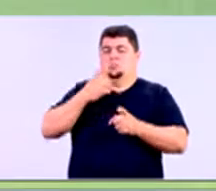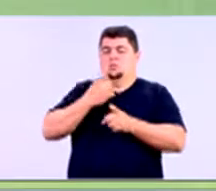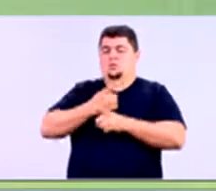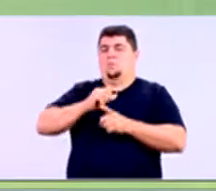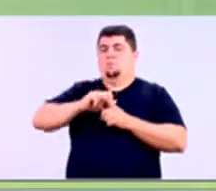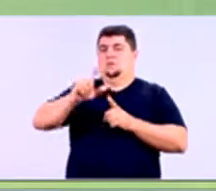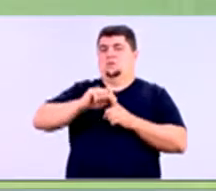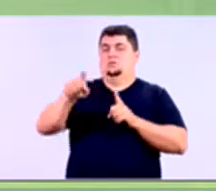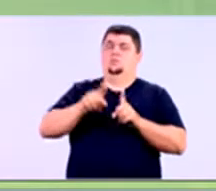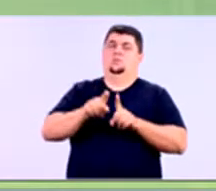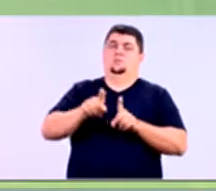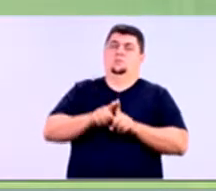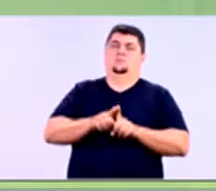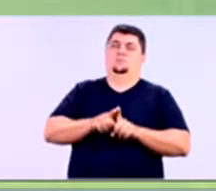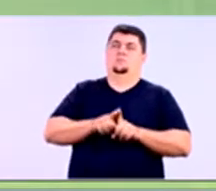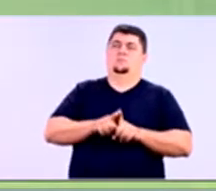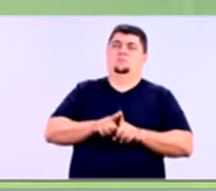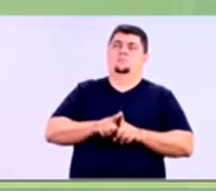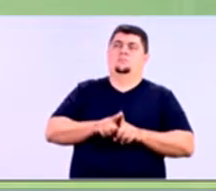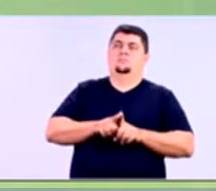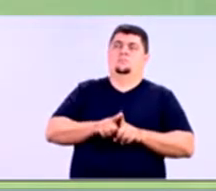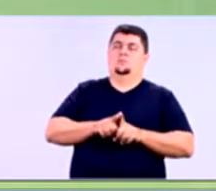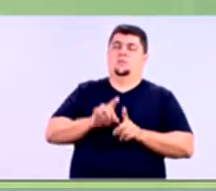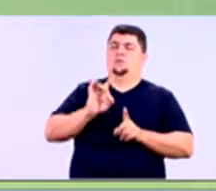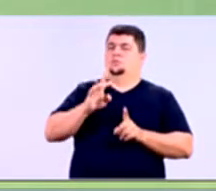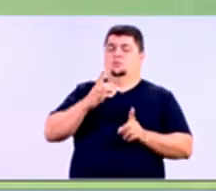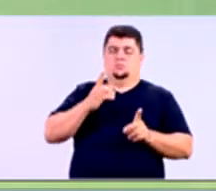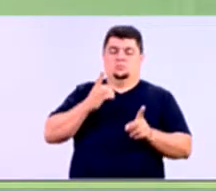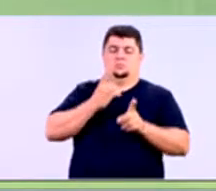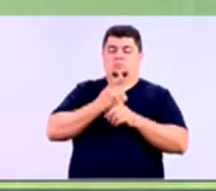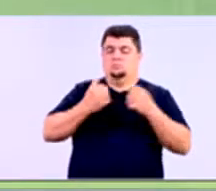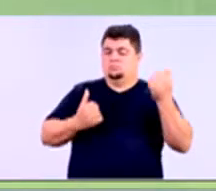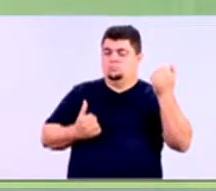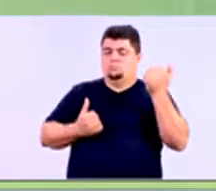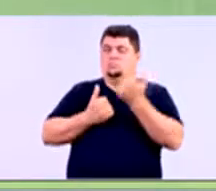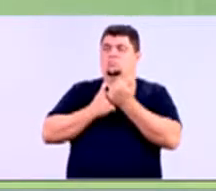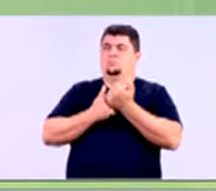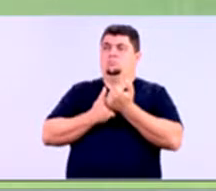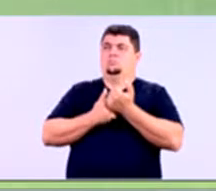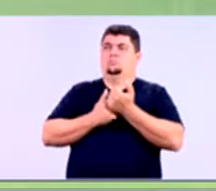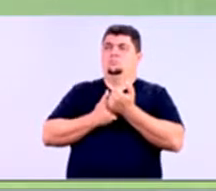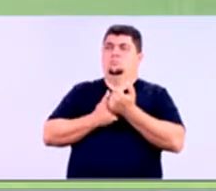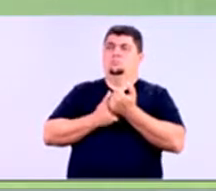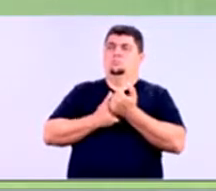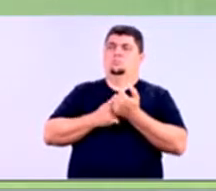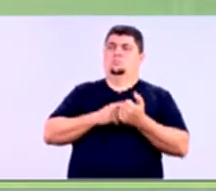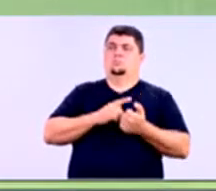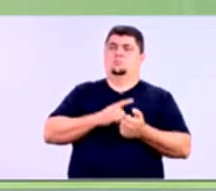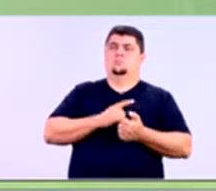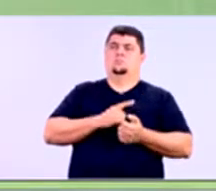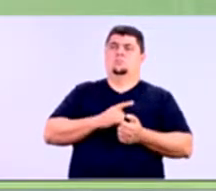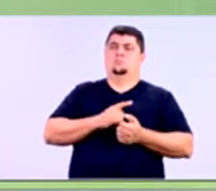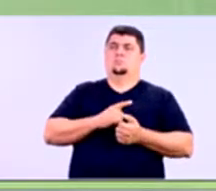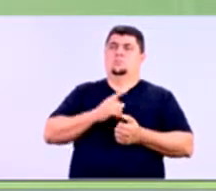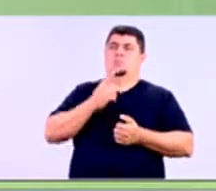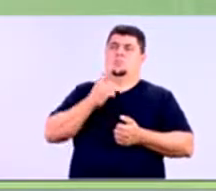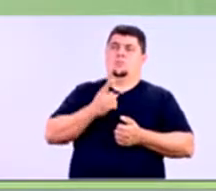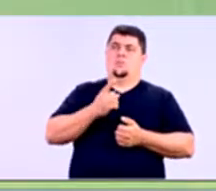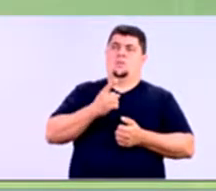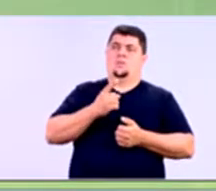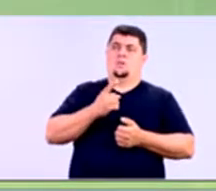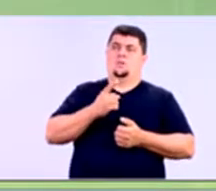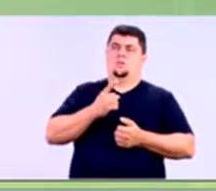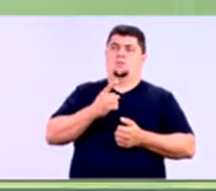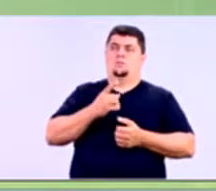taxa mensal. Basta fazer a substituição. Na expressão que vimos anterior, ó, 1 mais